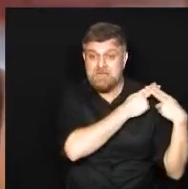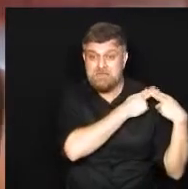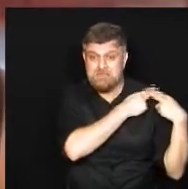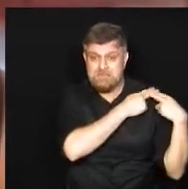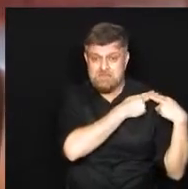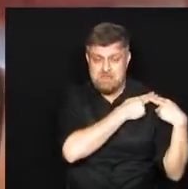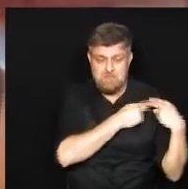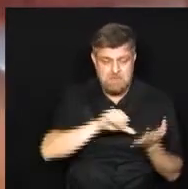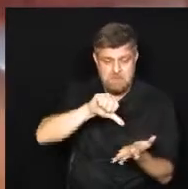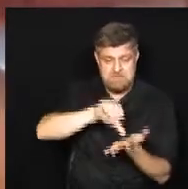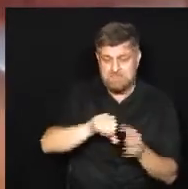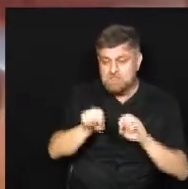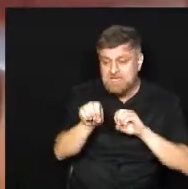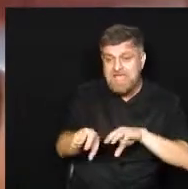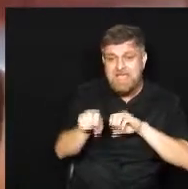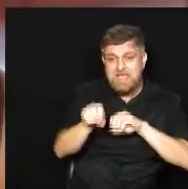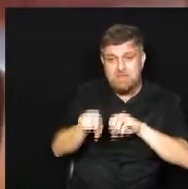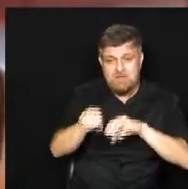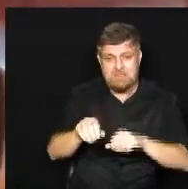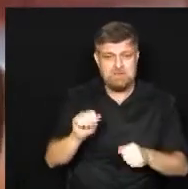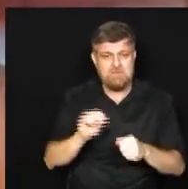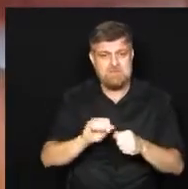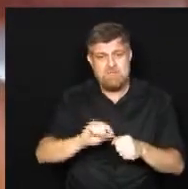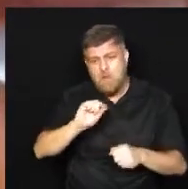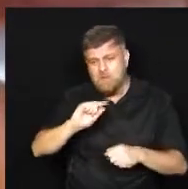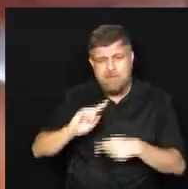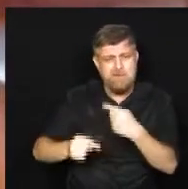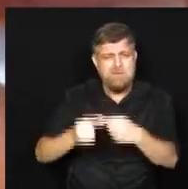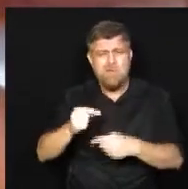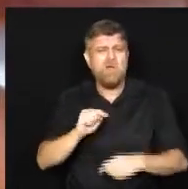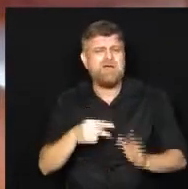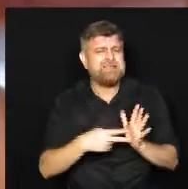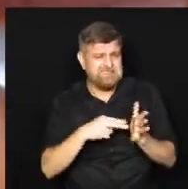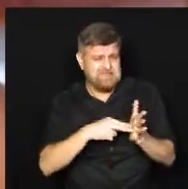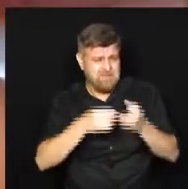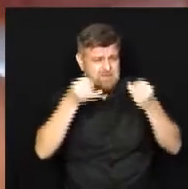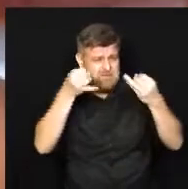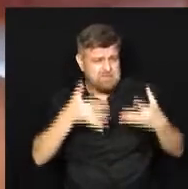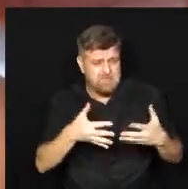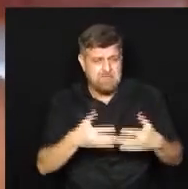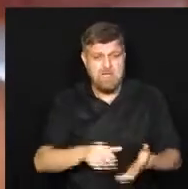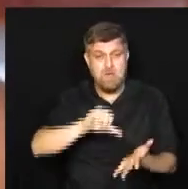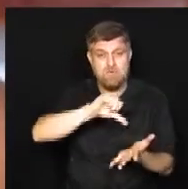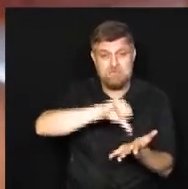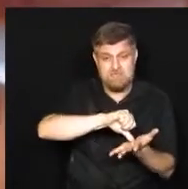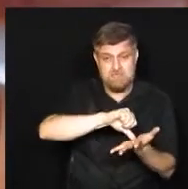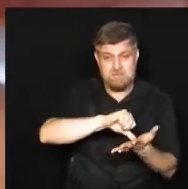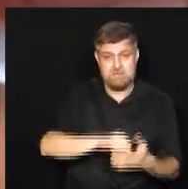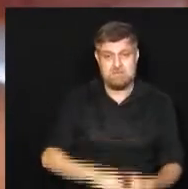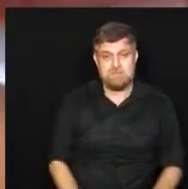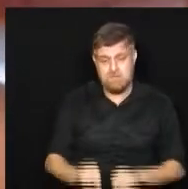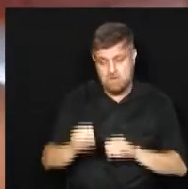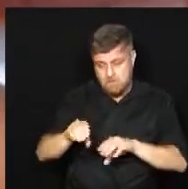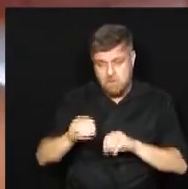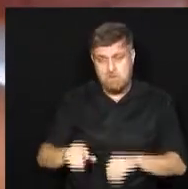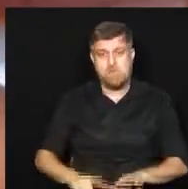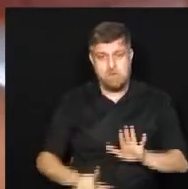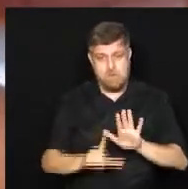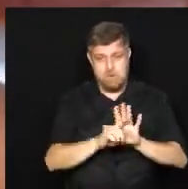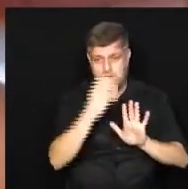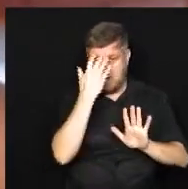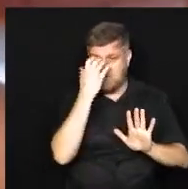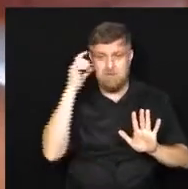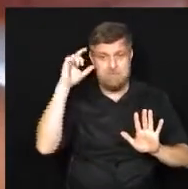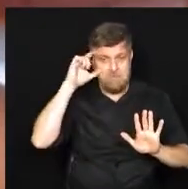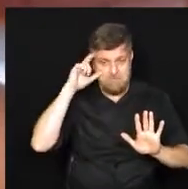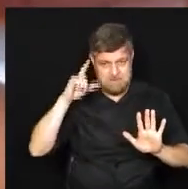de reeducação traria ganhos importantes. O que é esse centro de reeducação? É uma questão prevista na Lei Maria da Penha. É importante